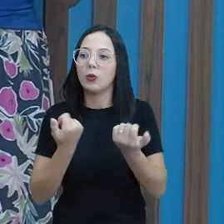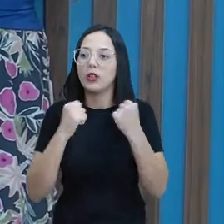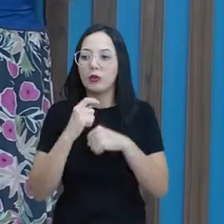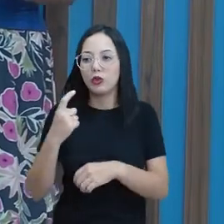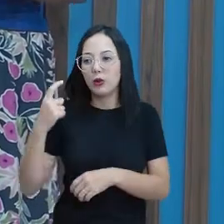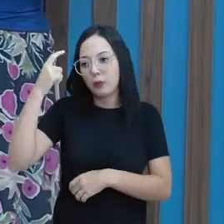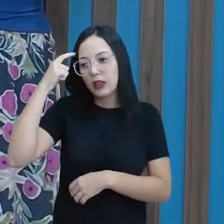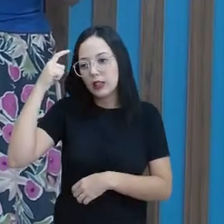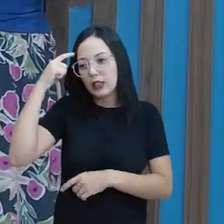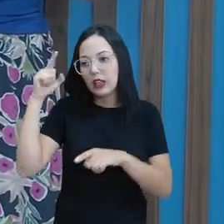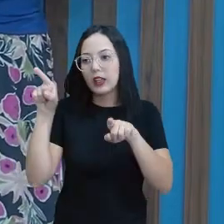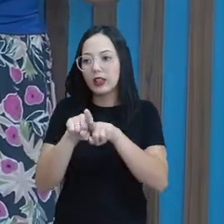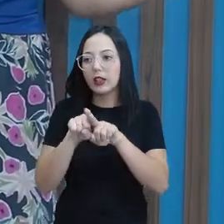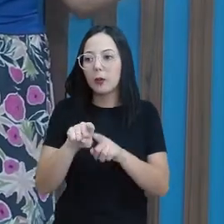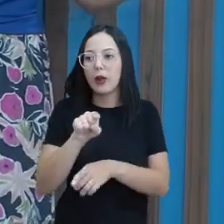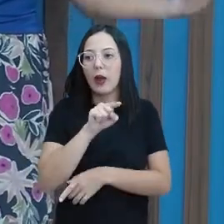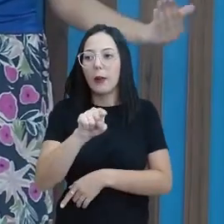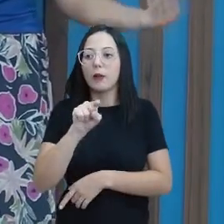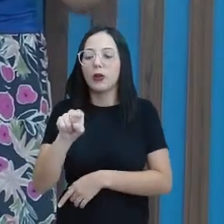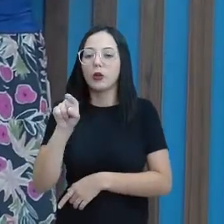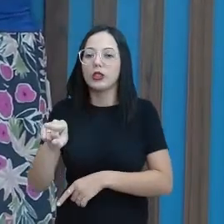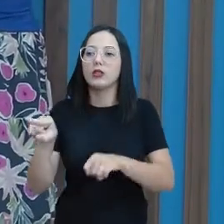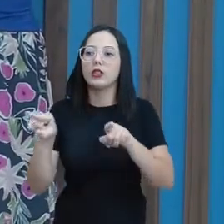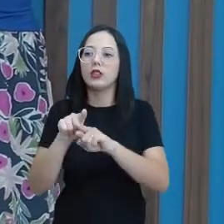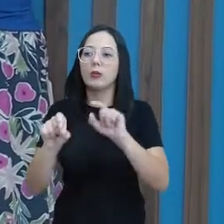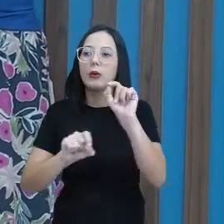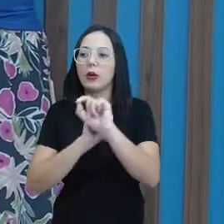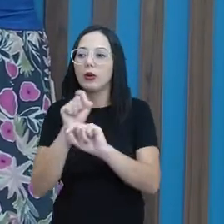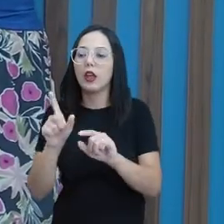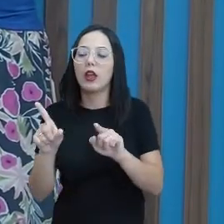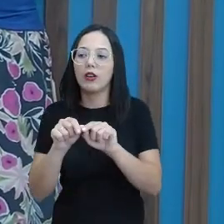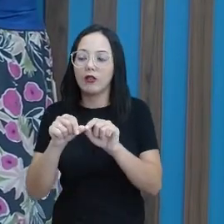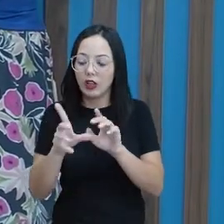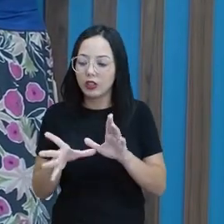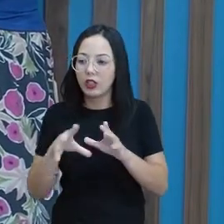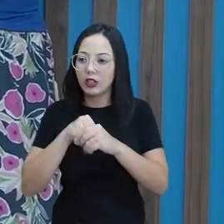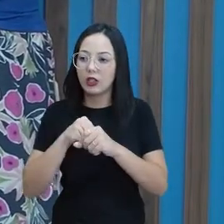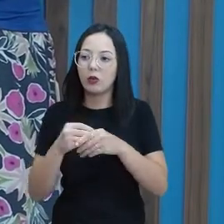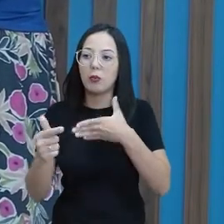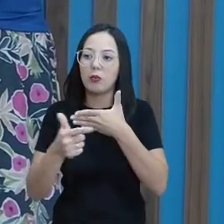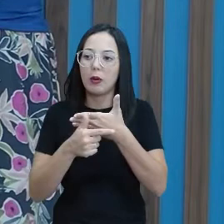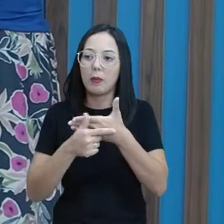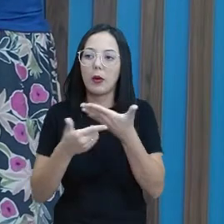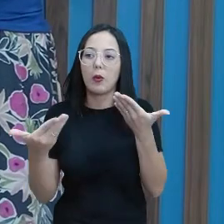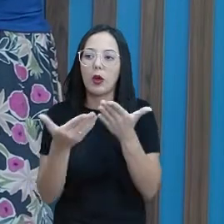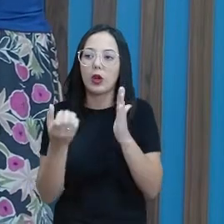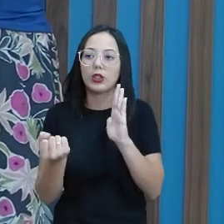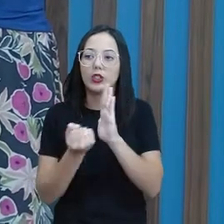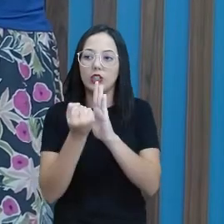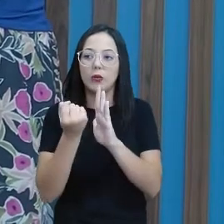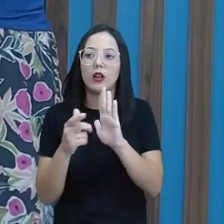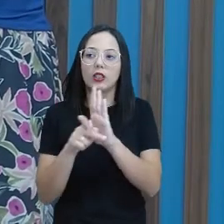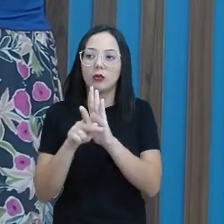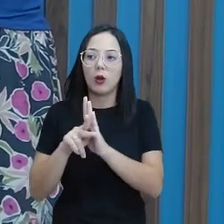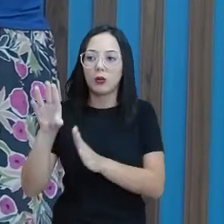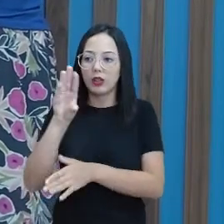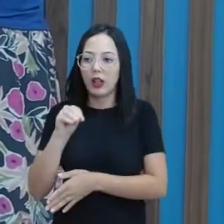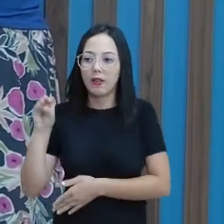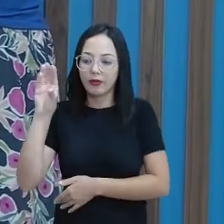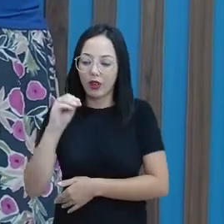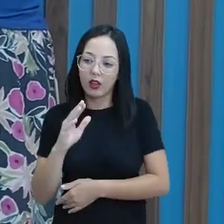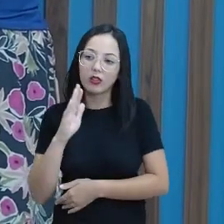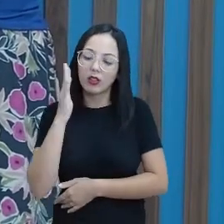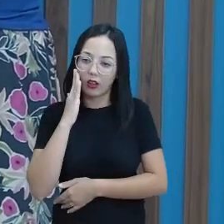que também a pontuação faz também o papel dessas marcas da fala,